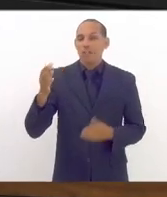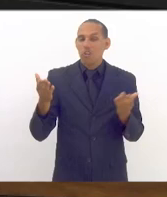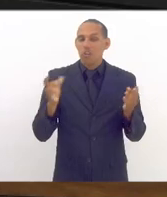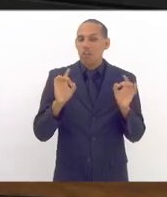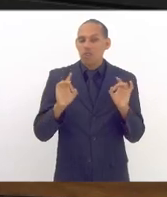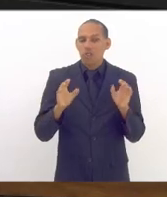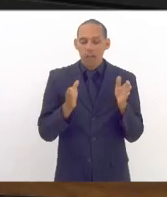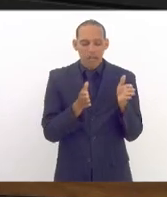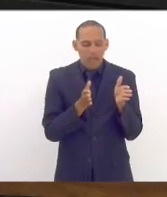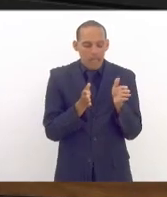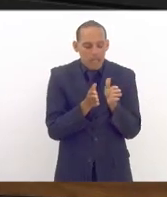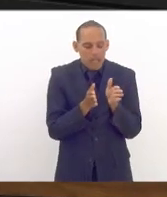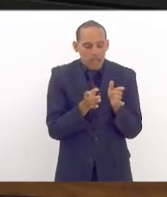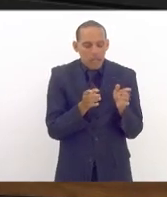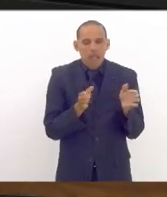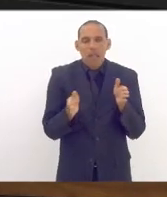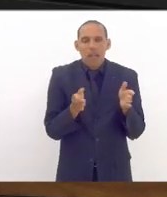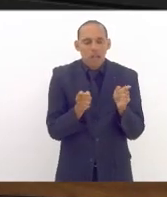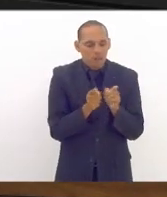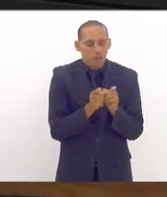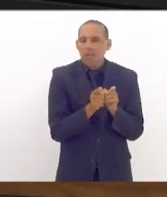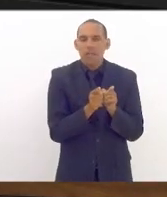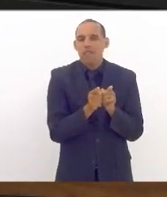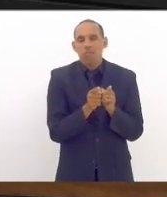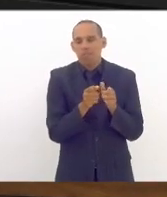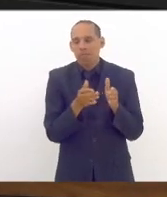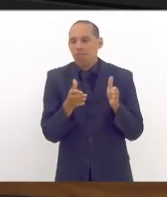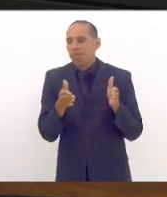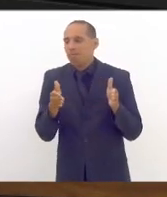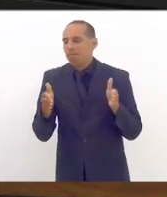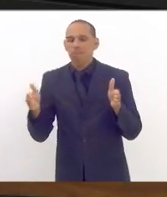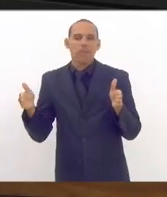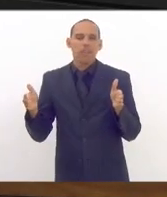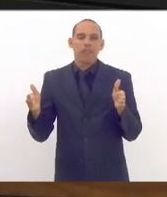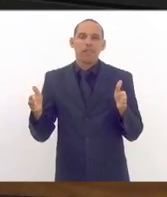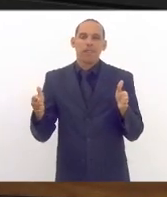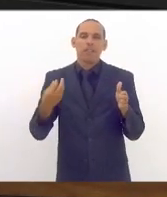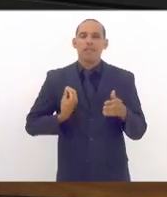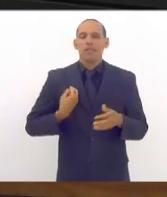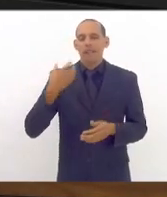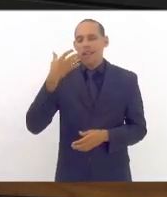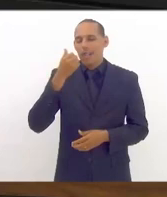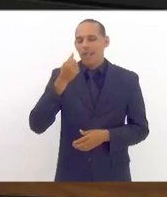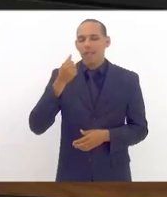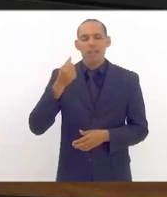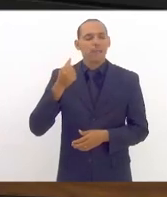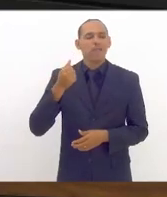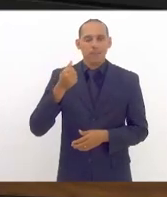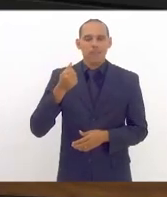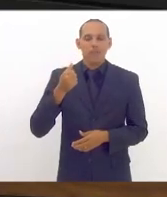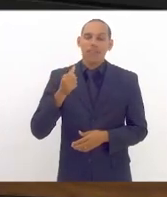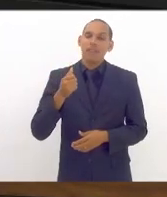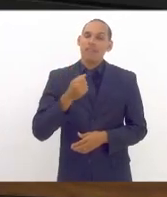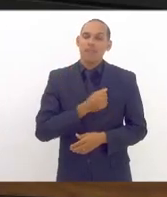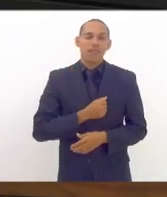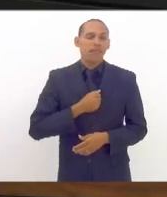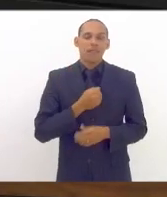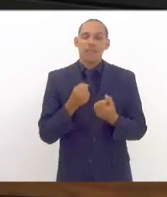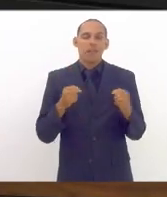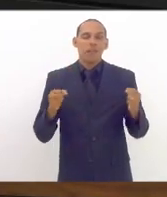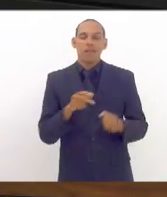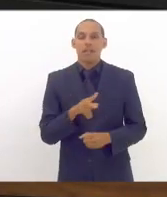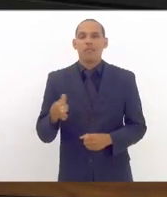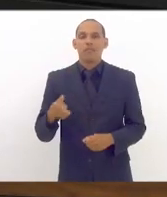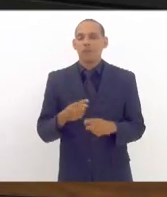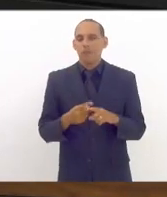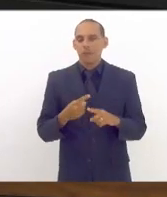para sobreviver mas a gente começa a pensar no longo prazo então o presidente é uma satisfação enorme é porque